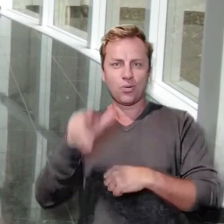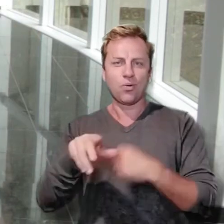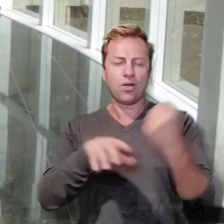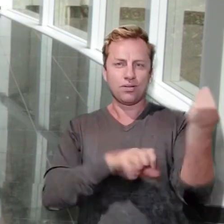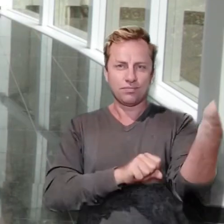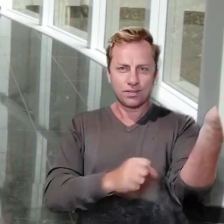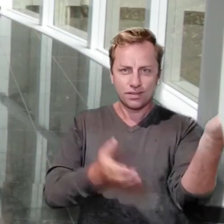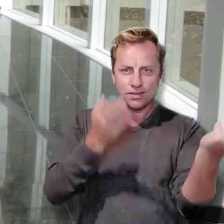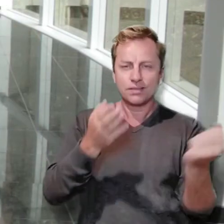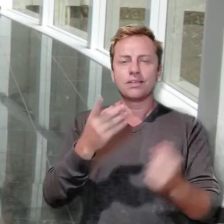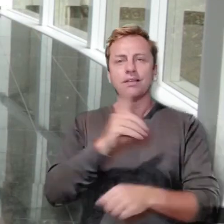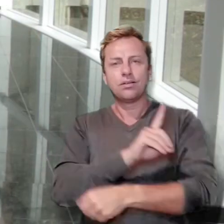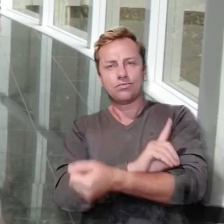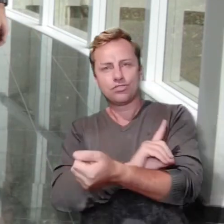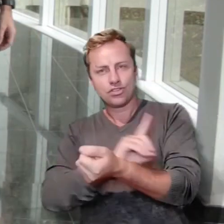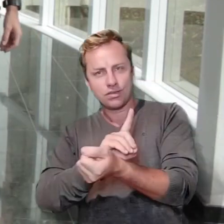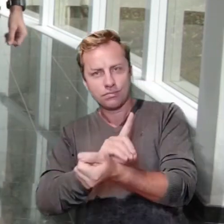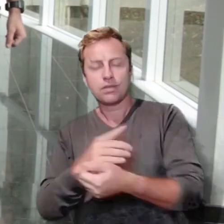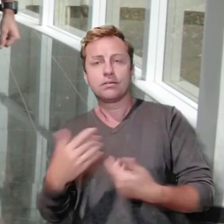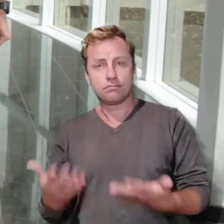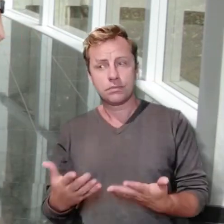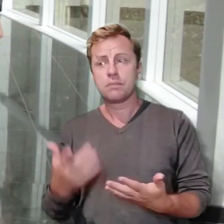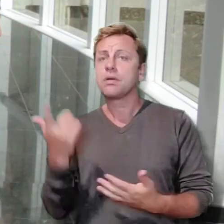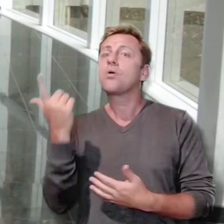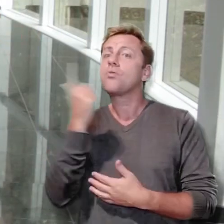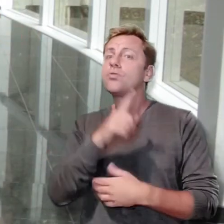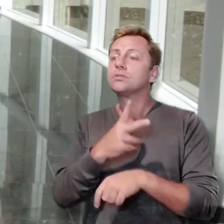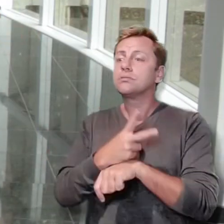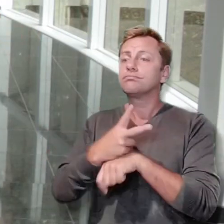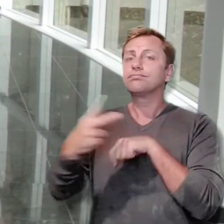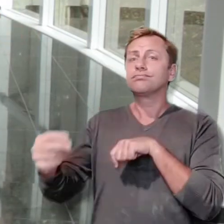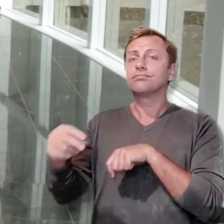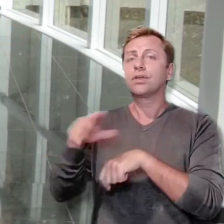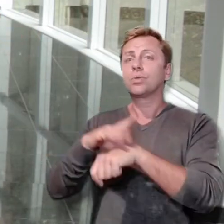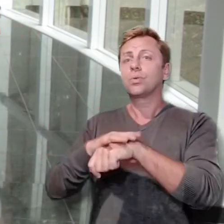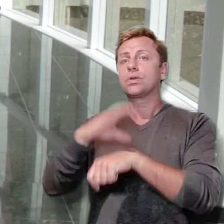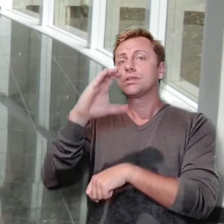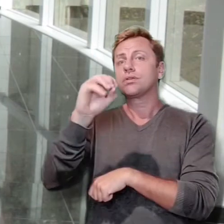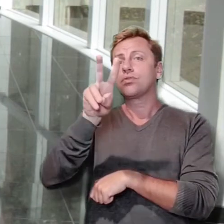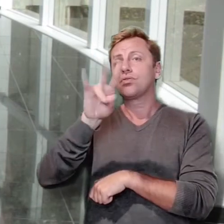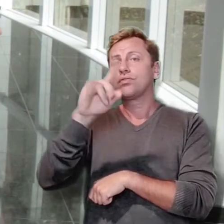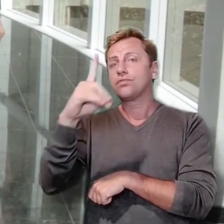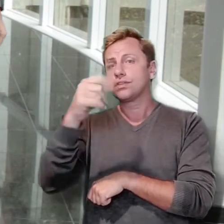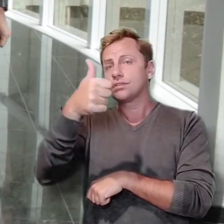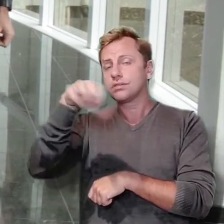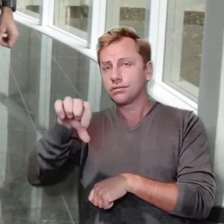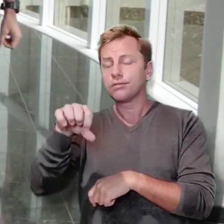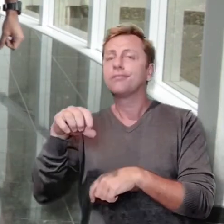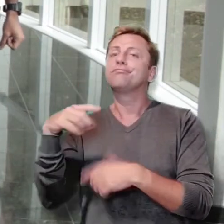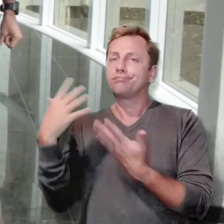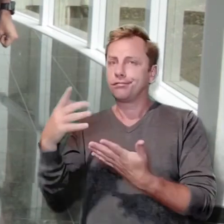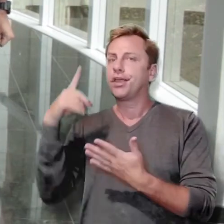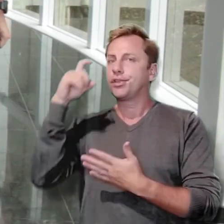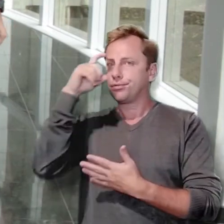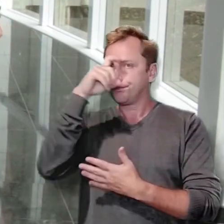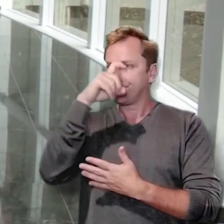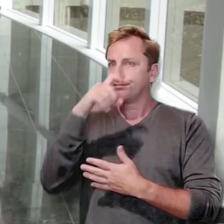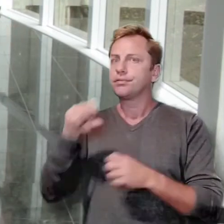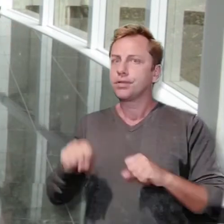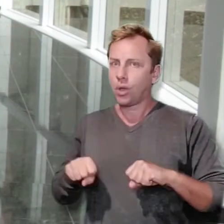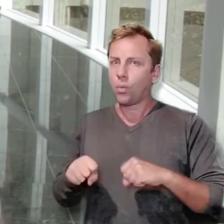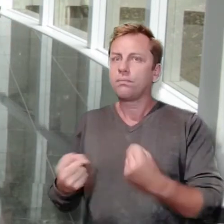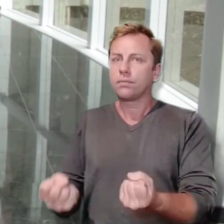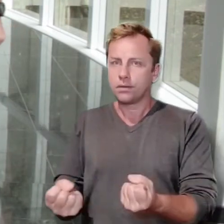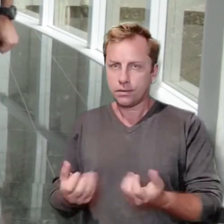a hipertensão e diabetes, que no caso do enfrentamento da doença Covid-19 dificultam mais o seu processo